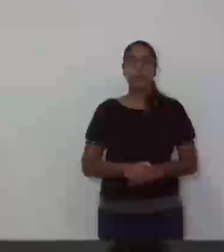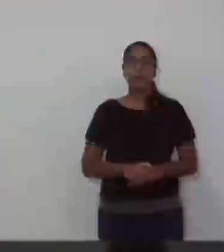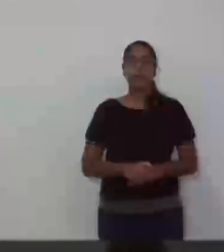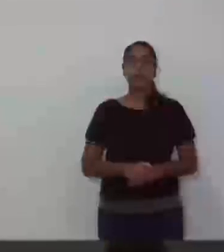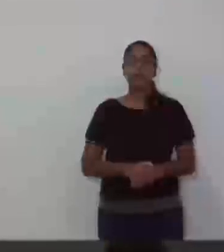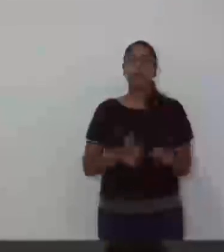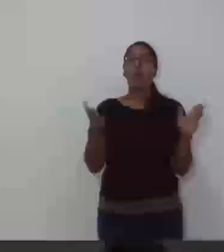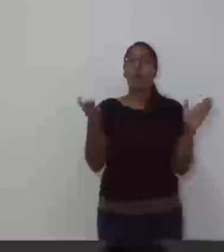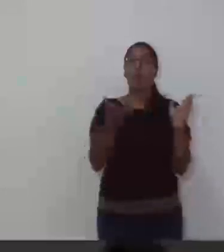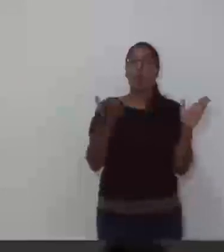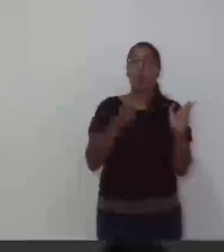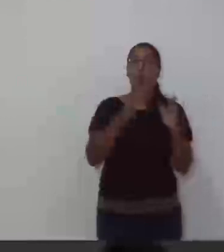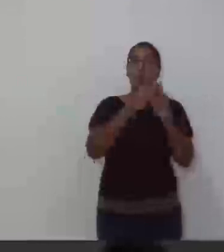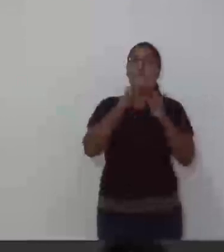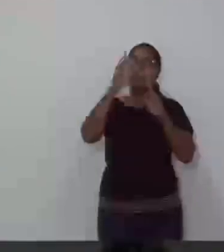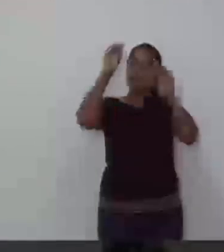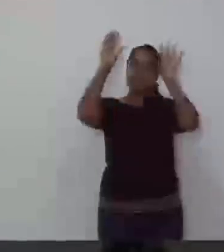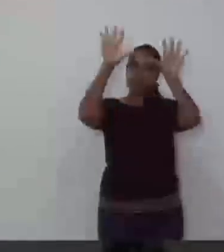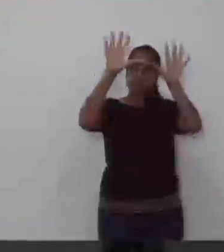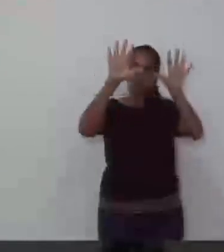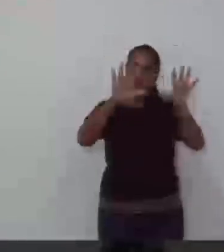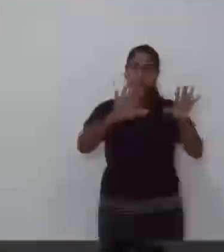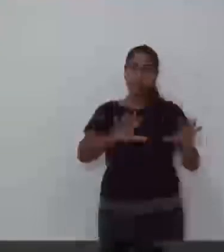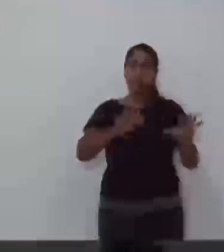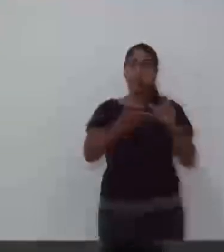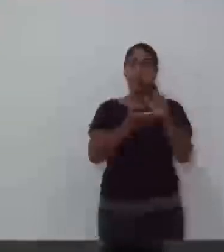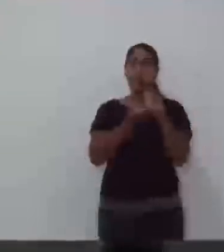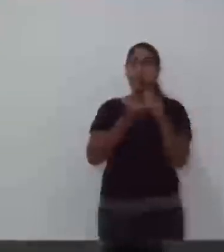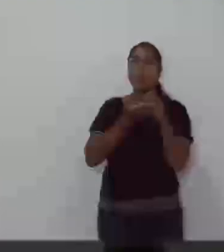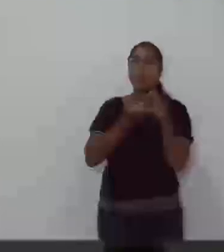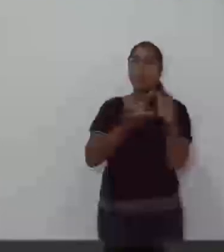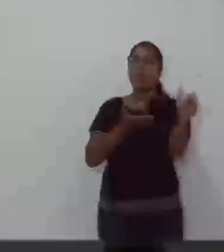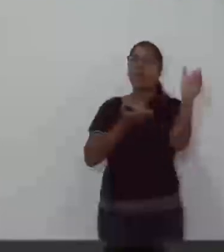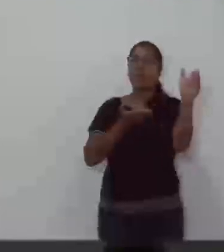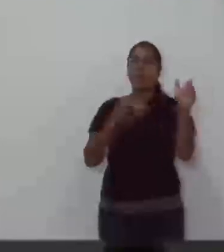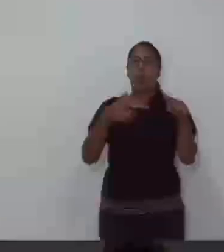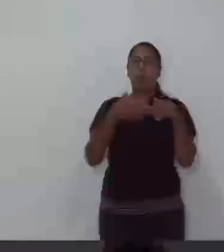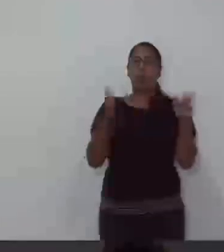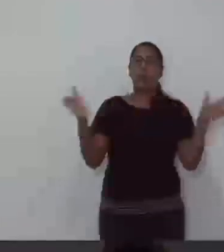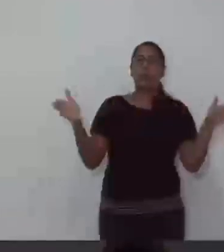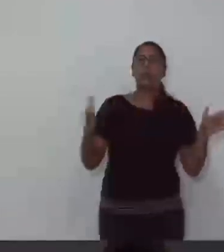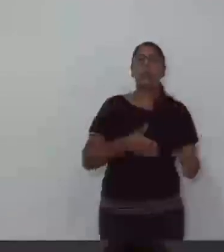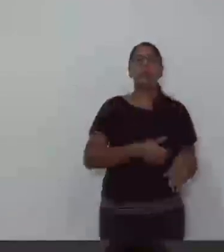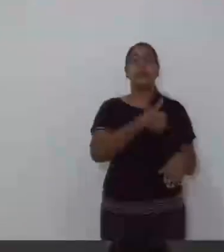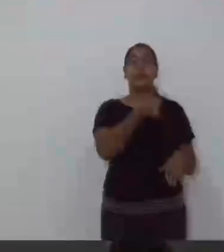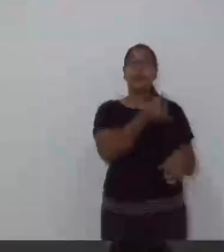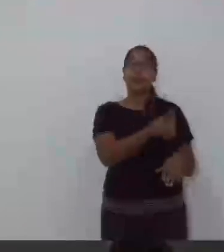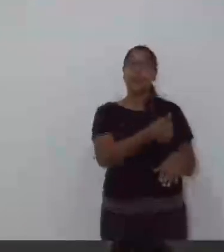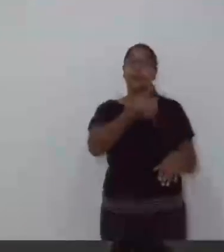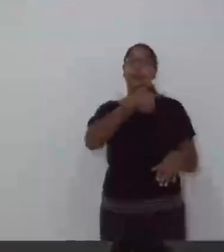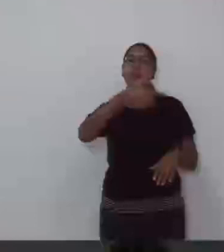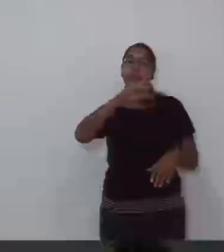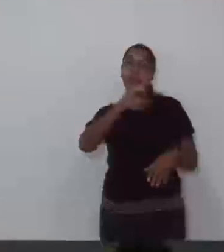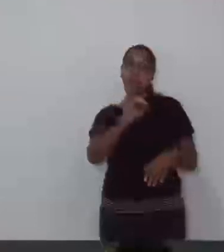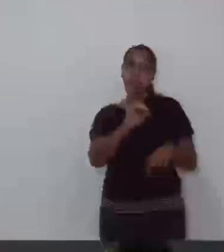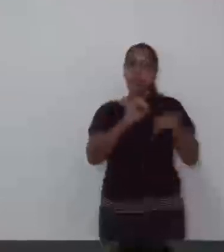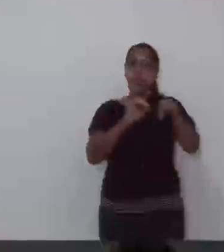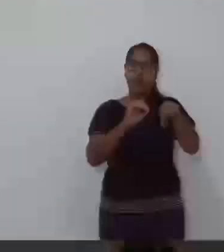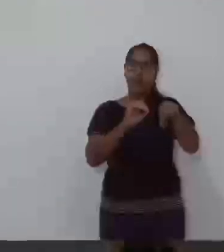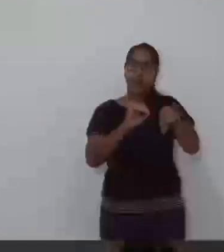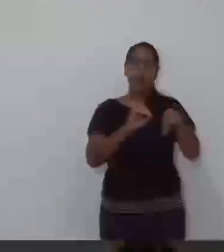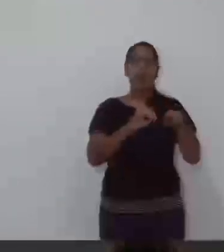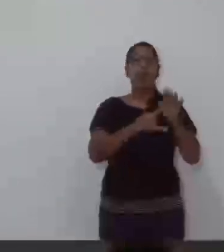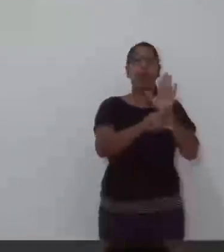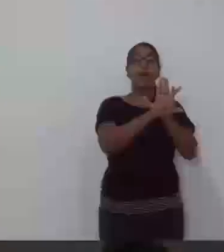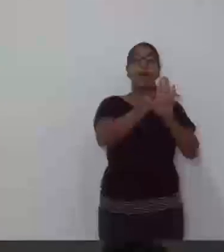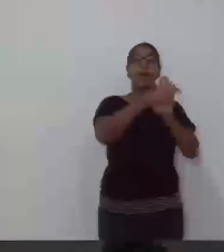Havendo número legal sobre a proteção de Deus, iniciamos nossos trabalhos declarando aberta a 120ª sessão ordinária da